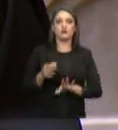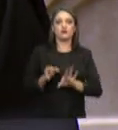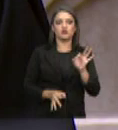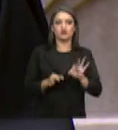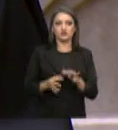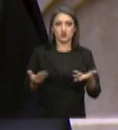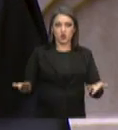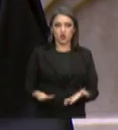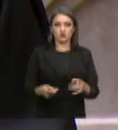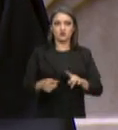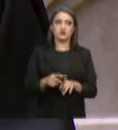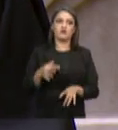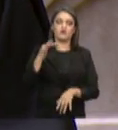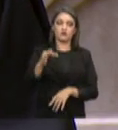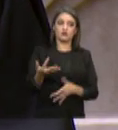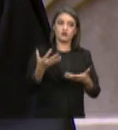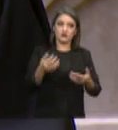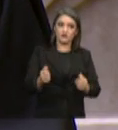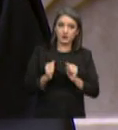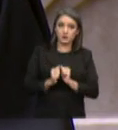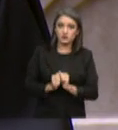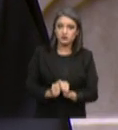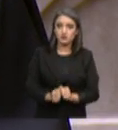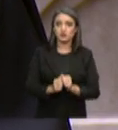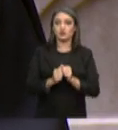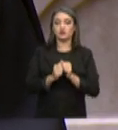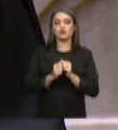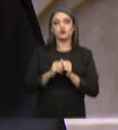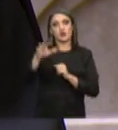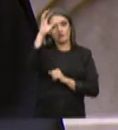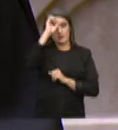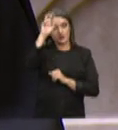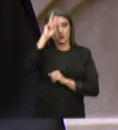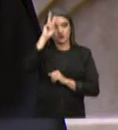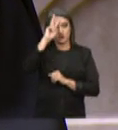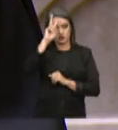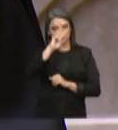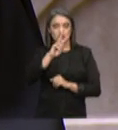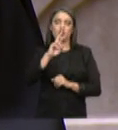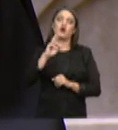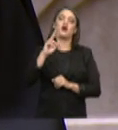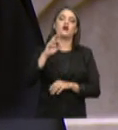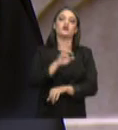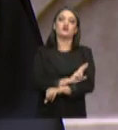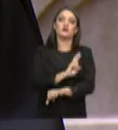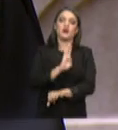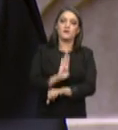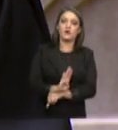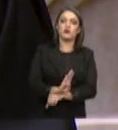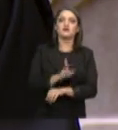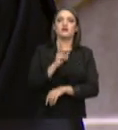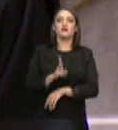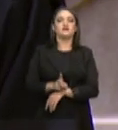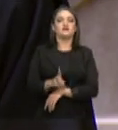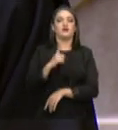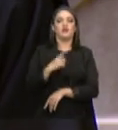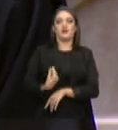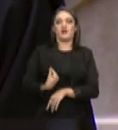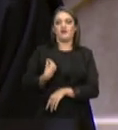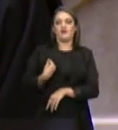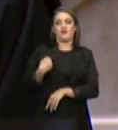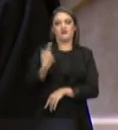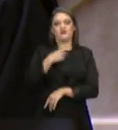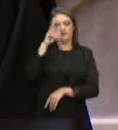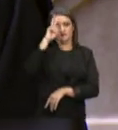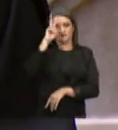sigamos juntos inspirados na trajetória do patrão do patrono do advocacia e que Viva sempre em nós a memória